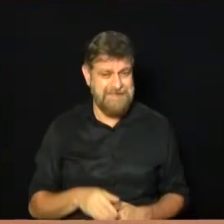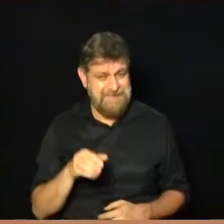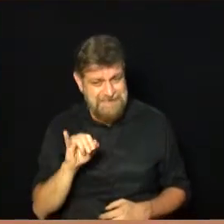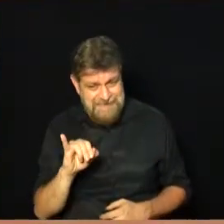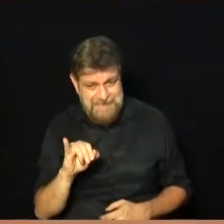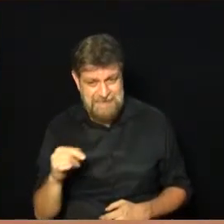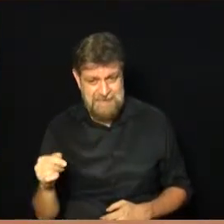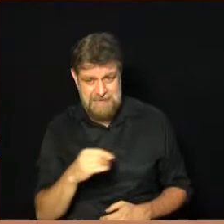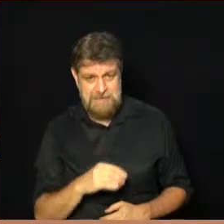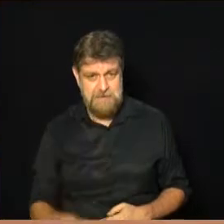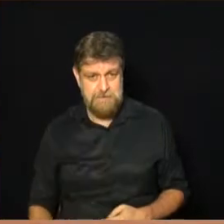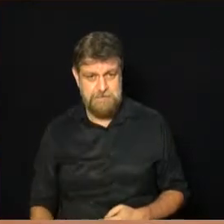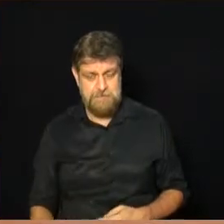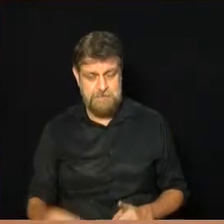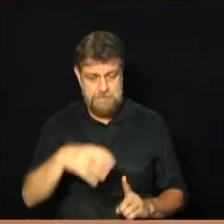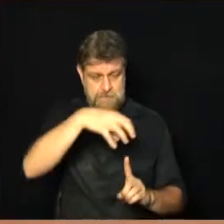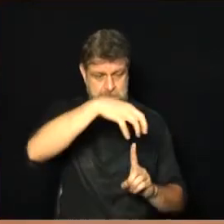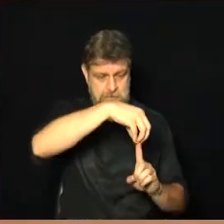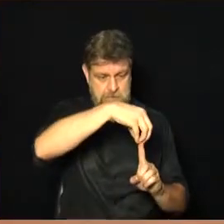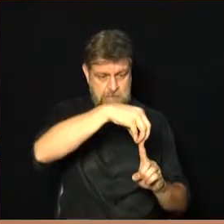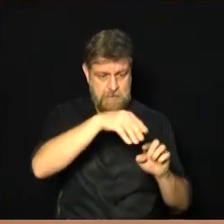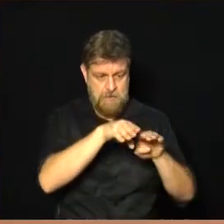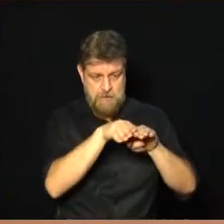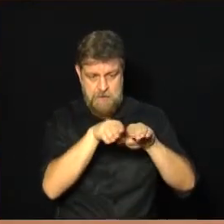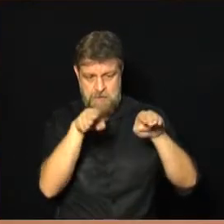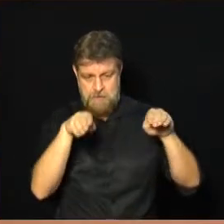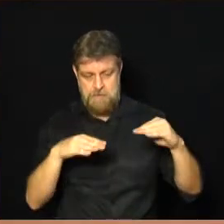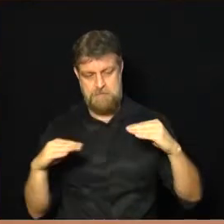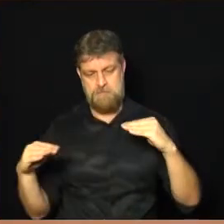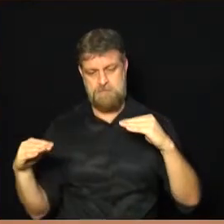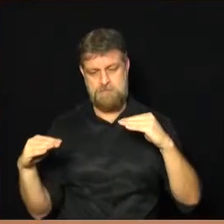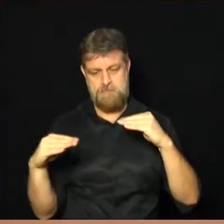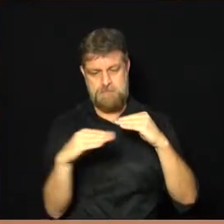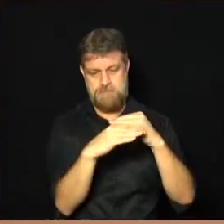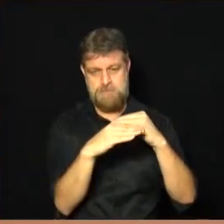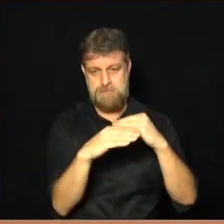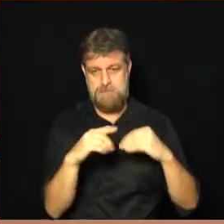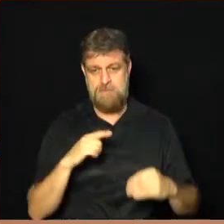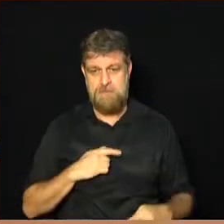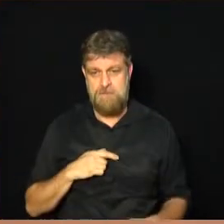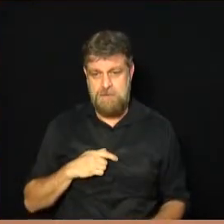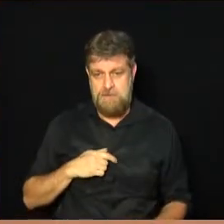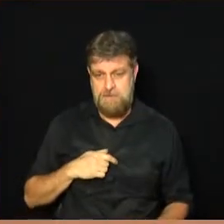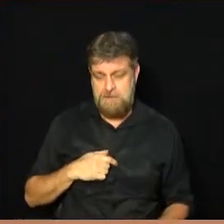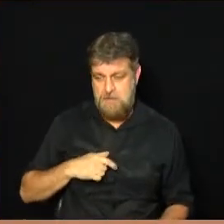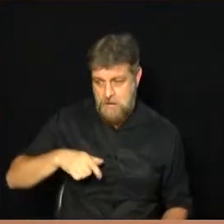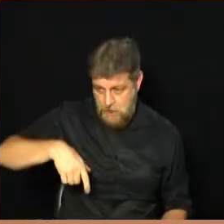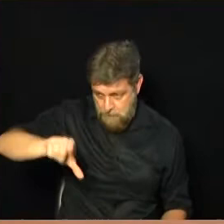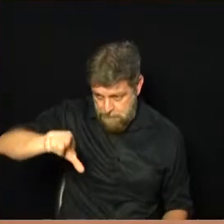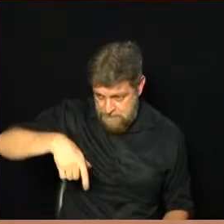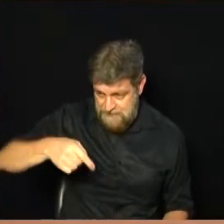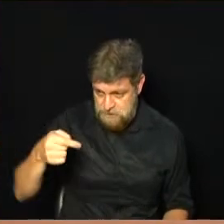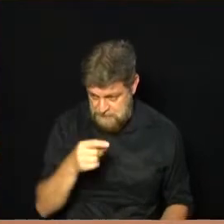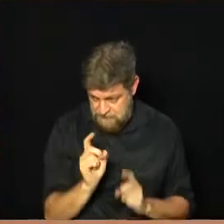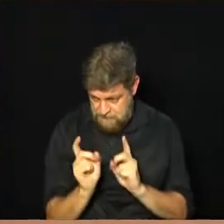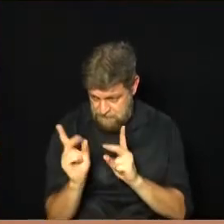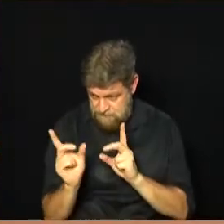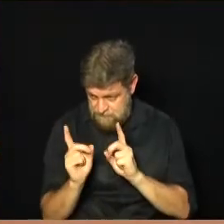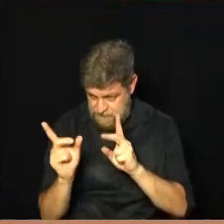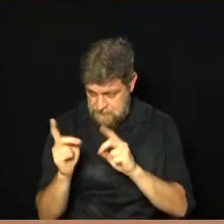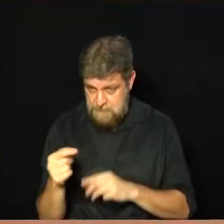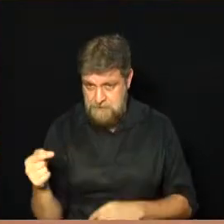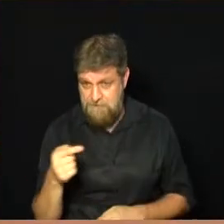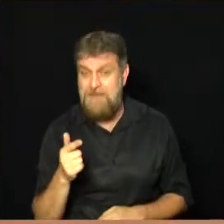estações de transferência nós teremos o recarga, né, do bilhete, né, se vai ter a venda do bilhete nas estações